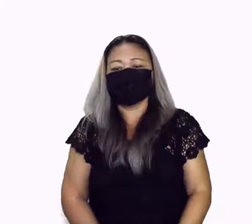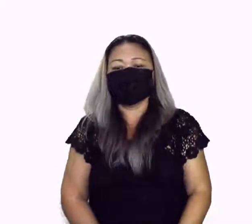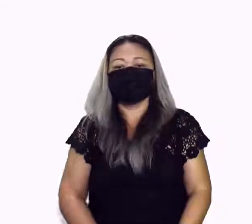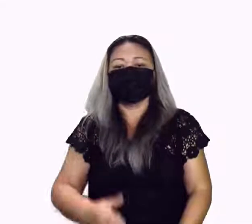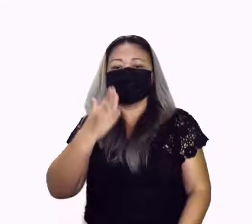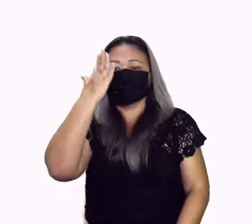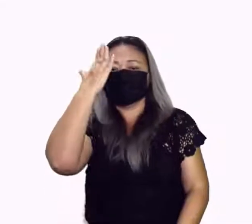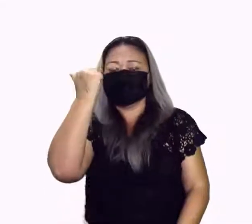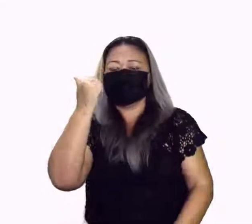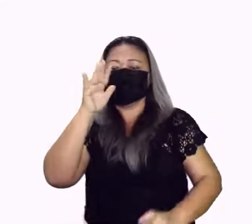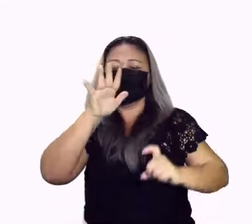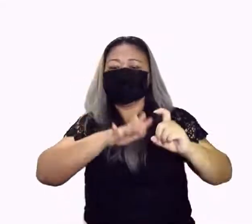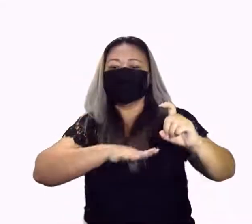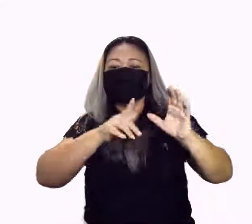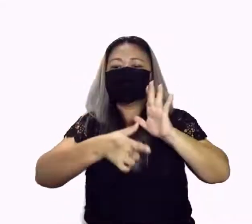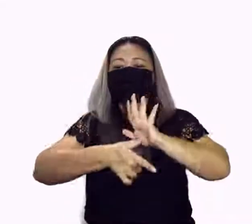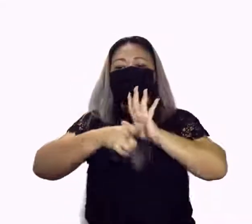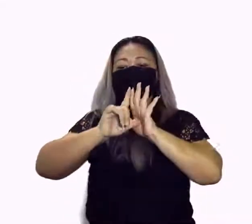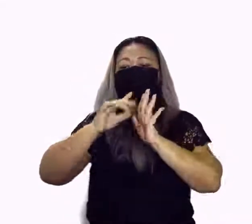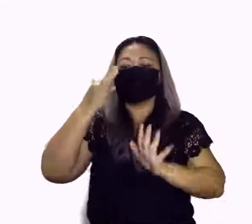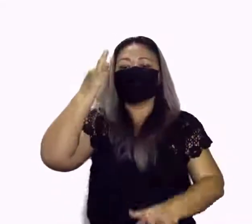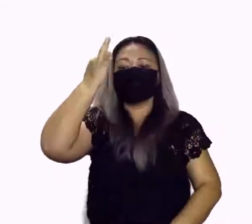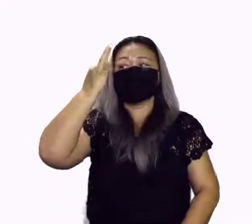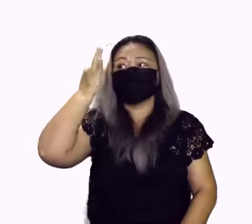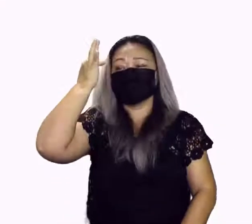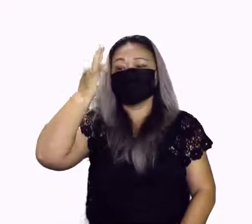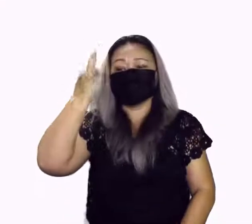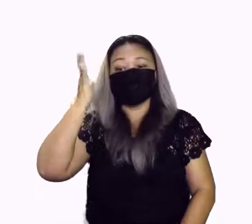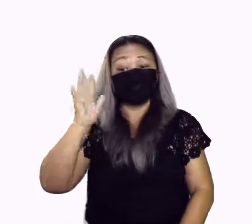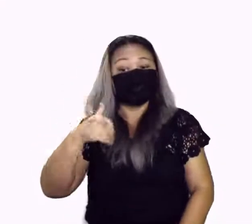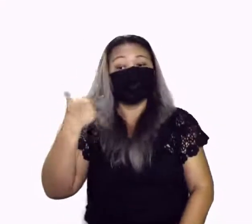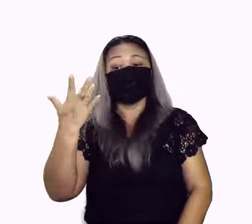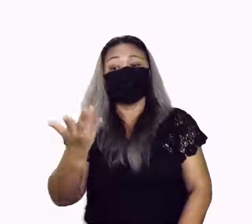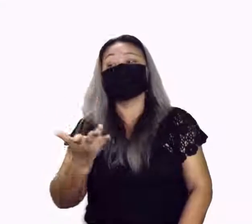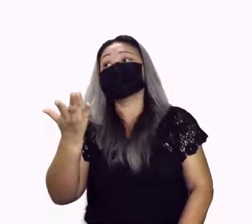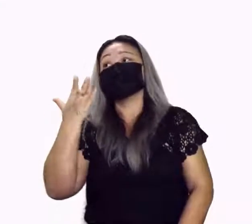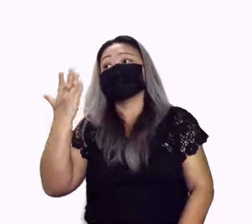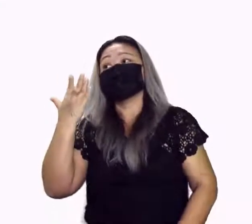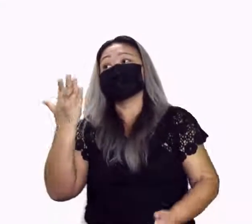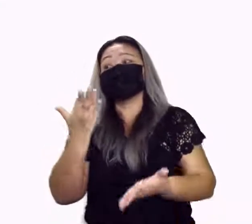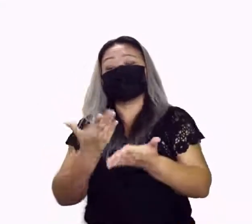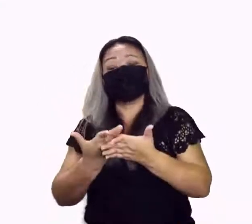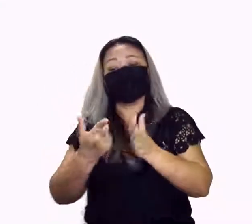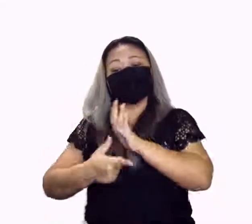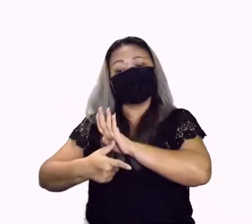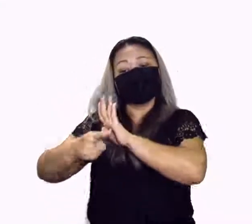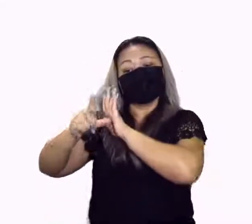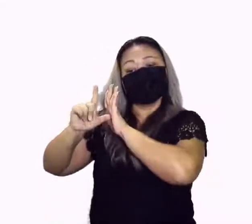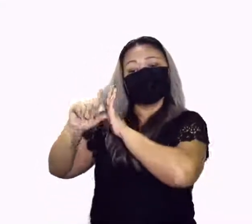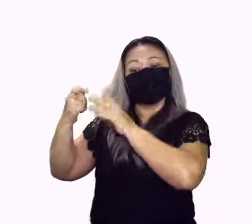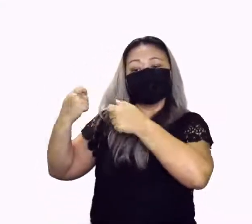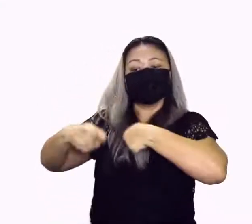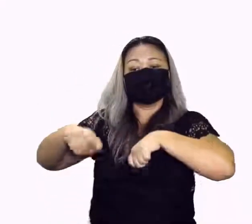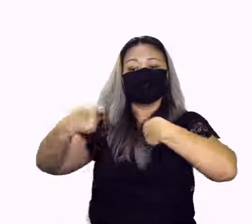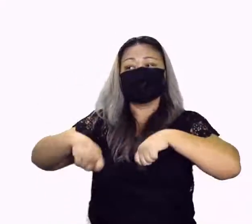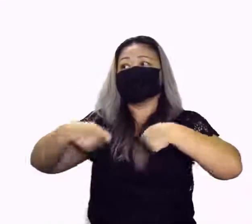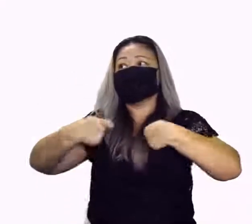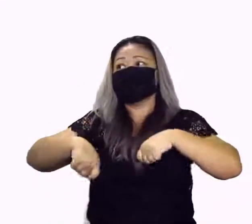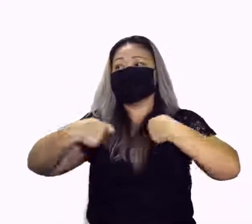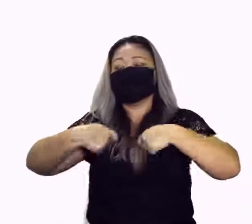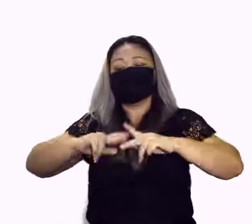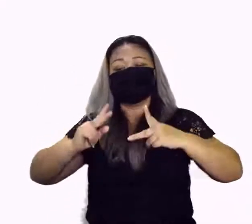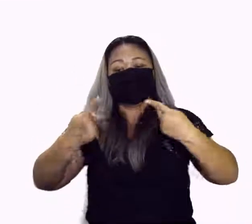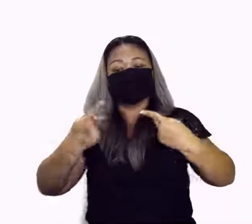O saber mítico é anterior à filosofia. Vimos muito isso aí na aula anterior. É uma necessidade